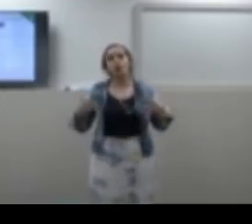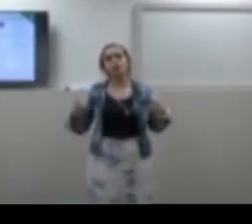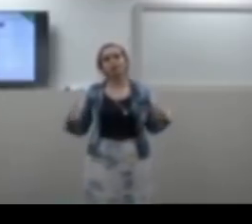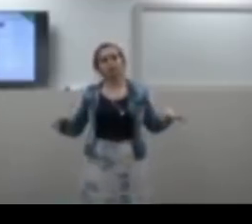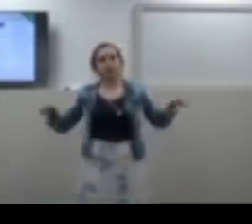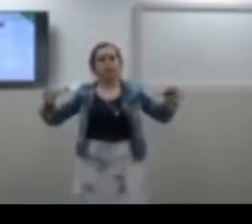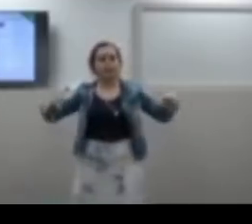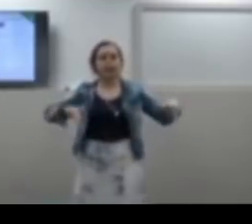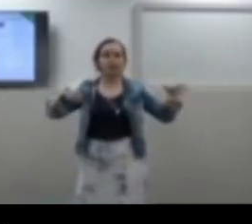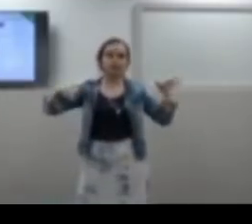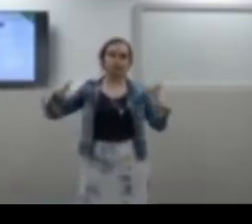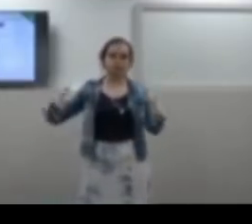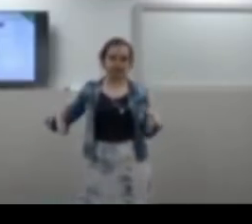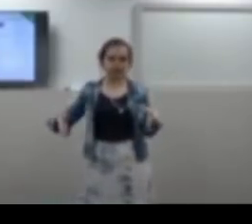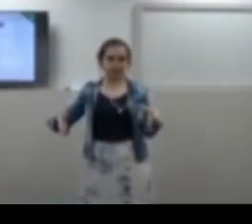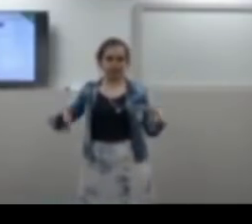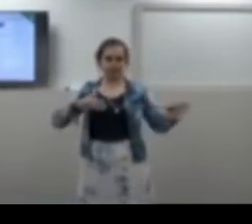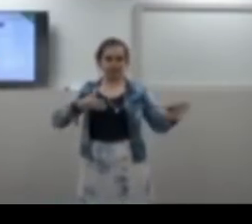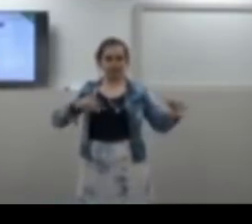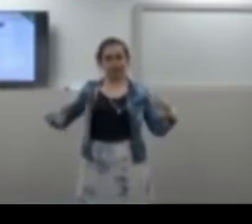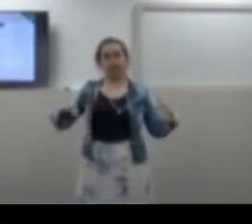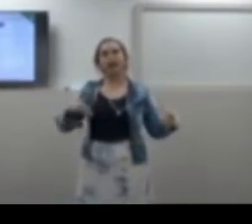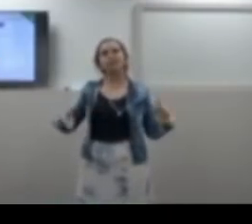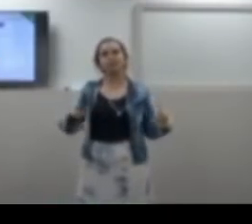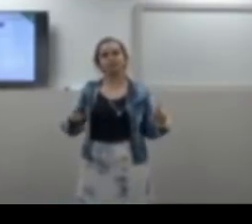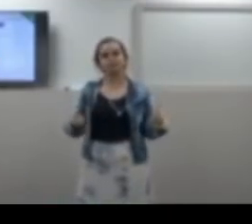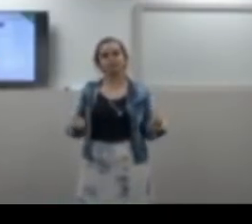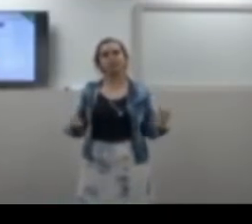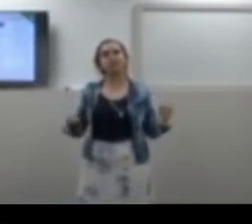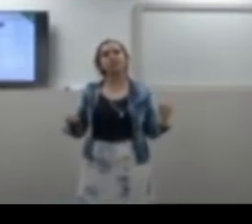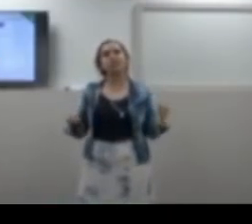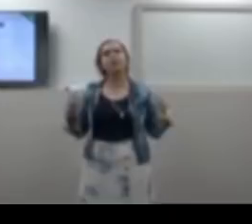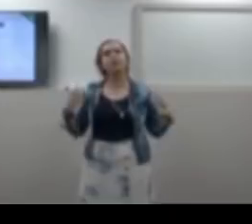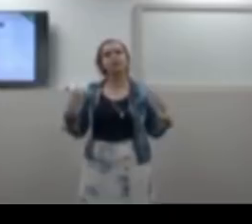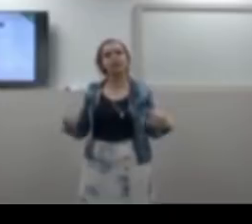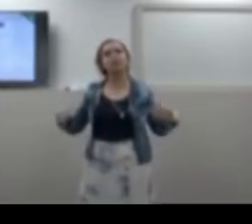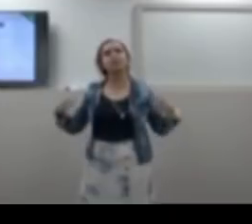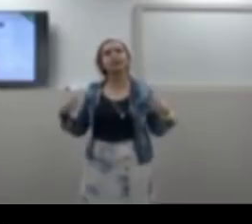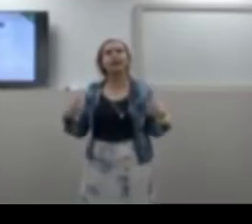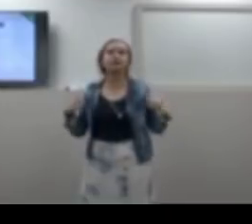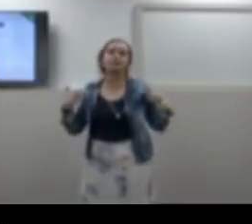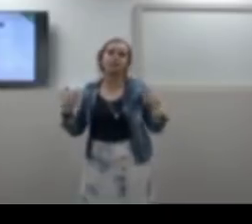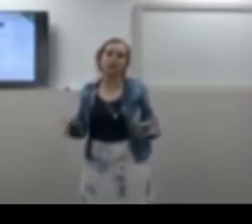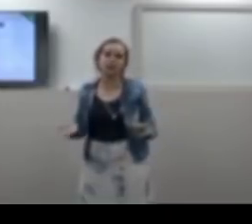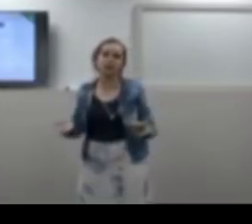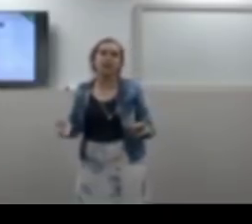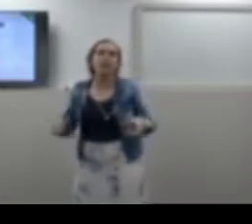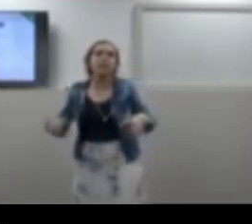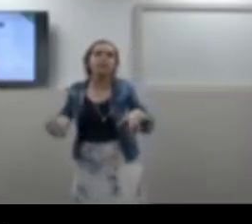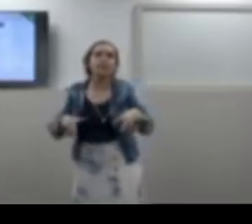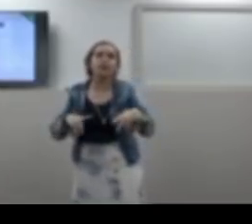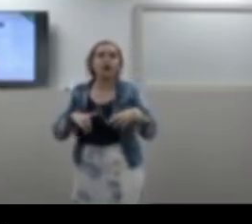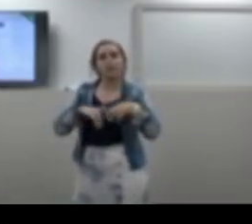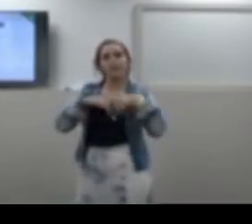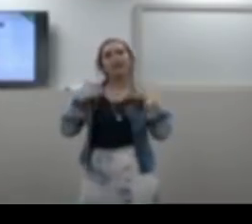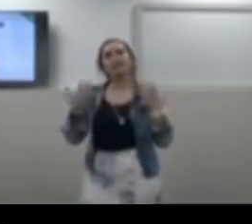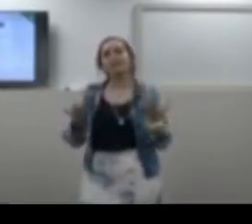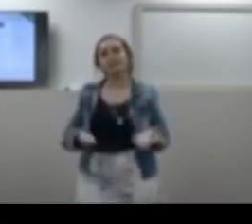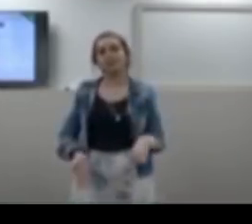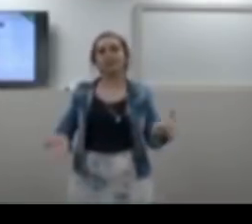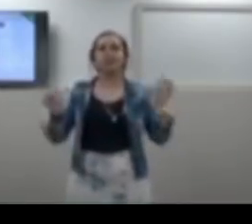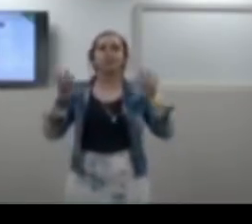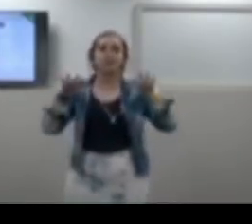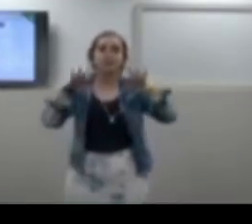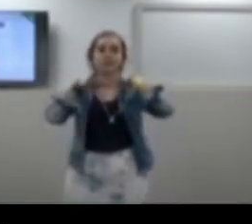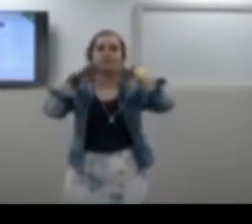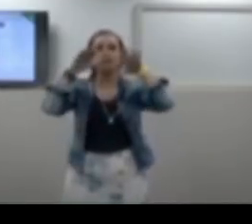beiras do rio, ou seja, perto dos rios, nas margens dos rios, a gente tem algumas áreas que tem árvores maiores. Mas a maior parte